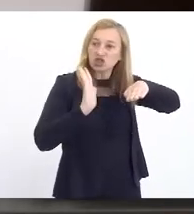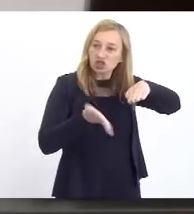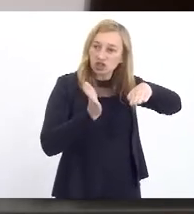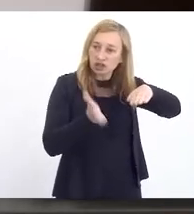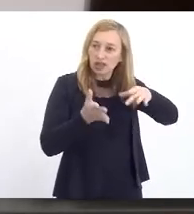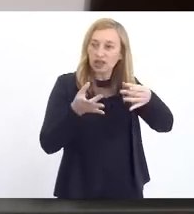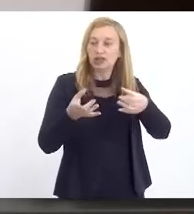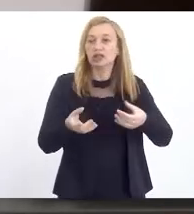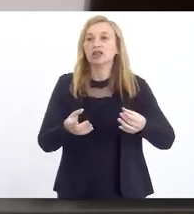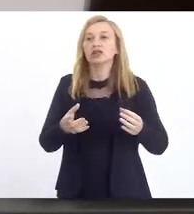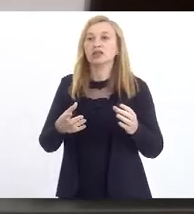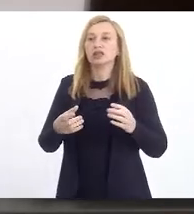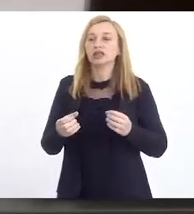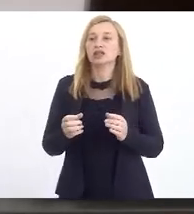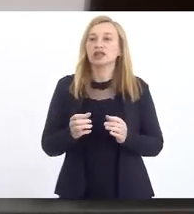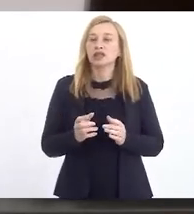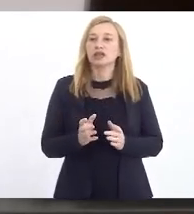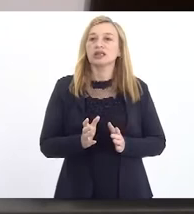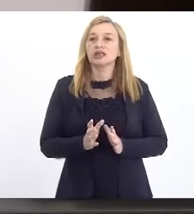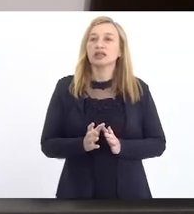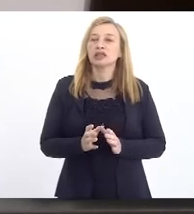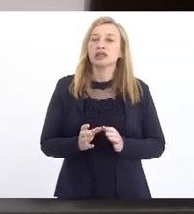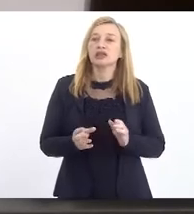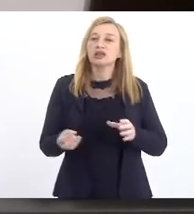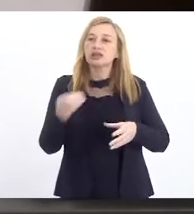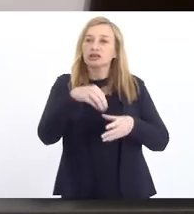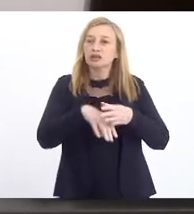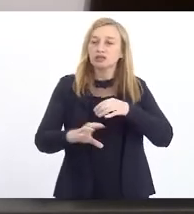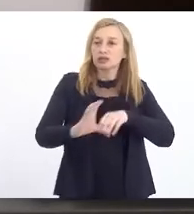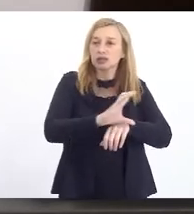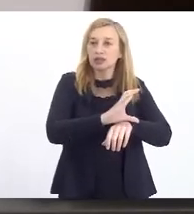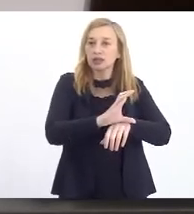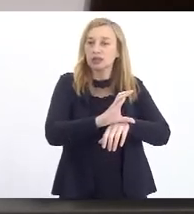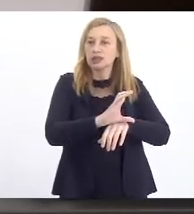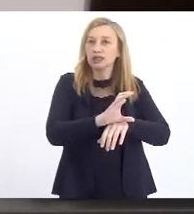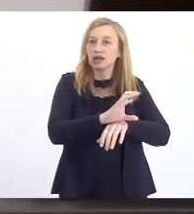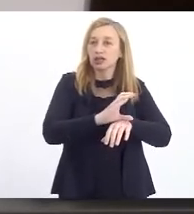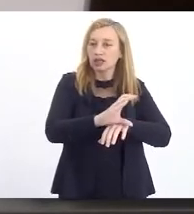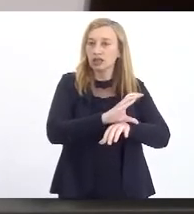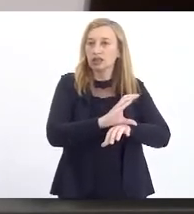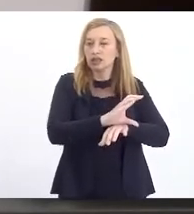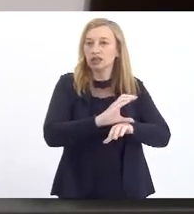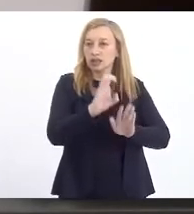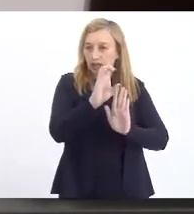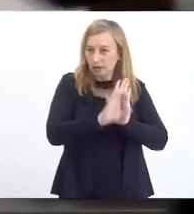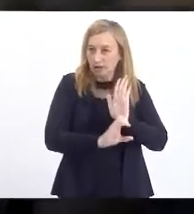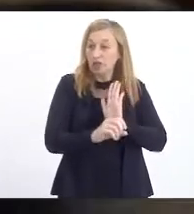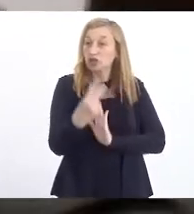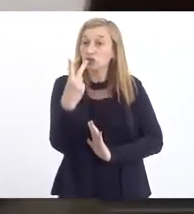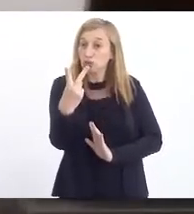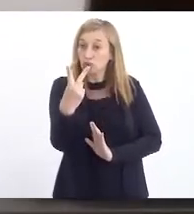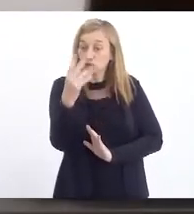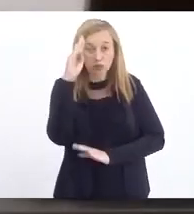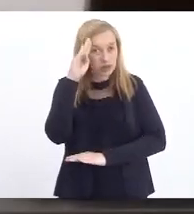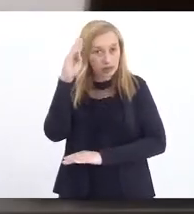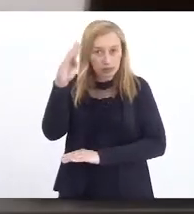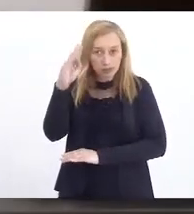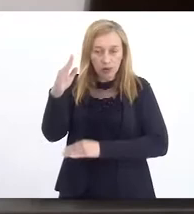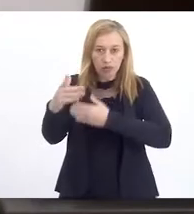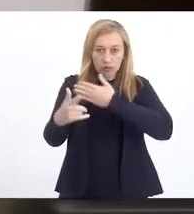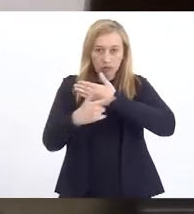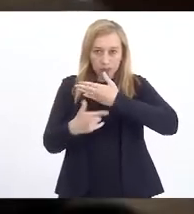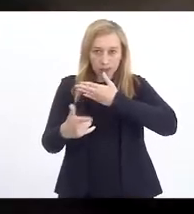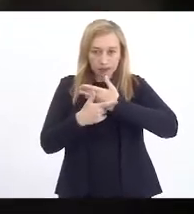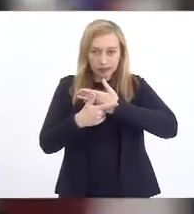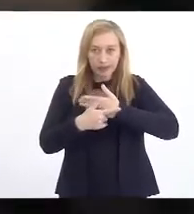definido na emenda constitucional dois papéis. Ele é